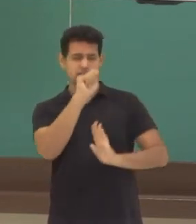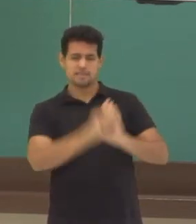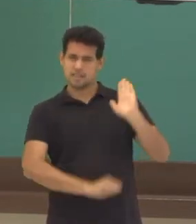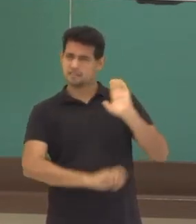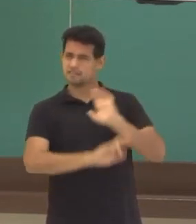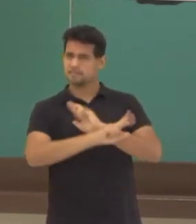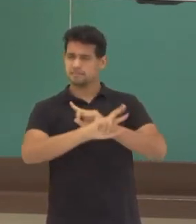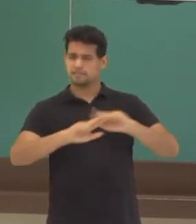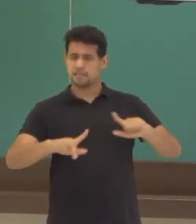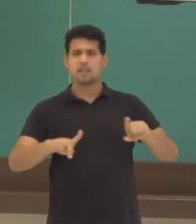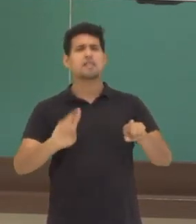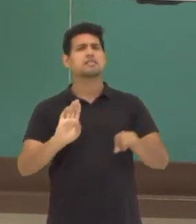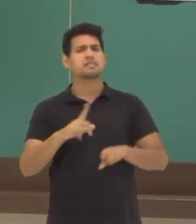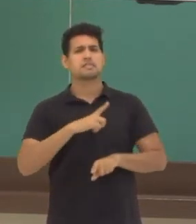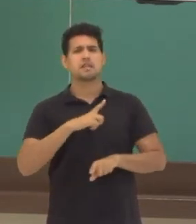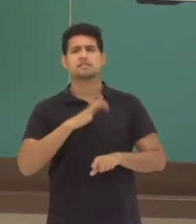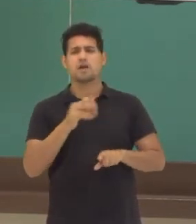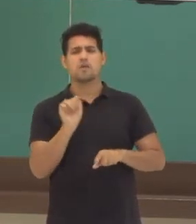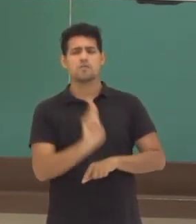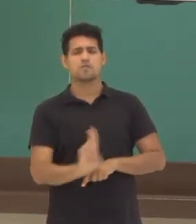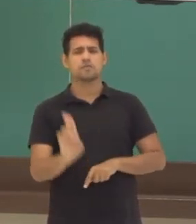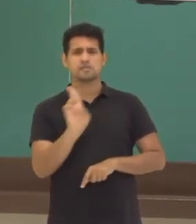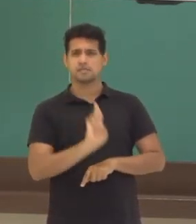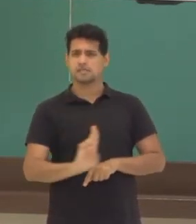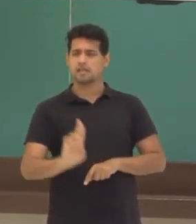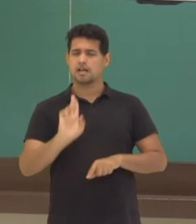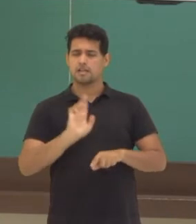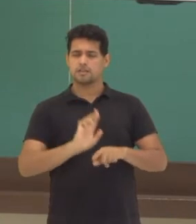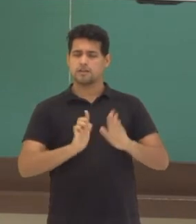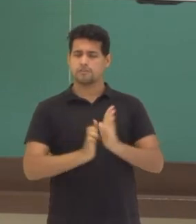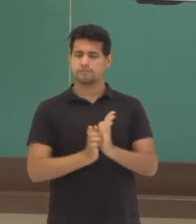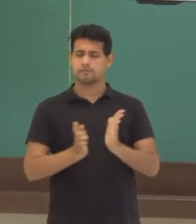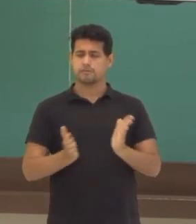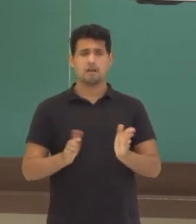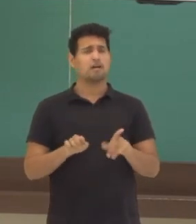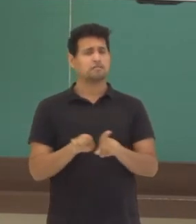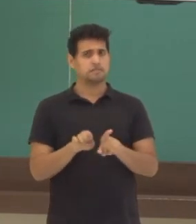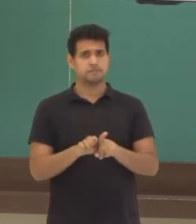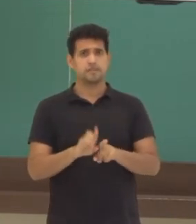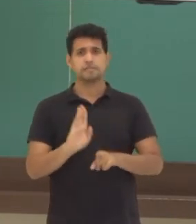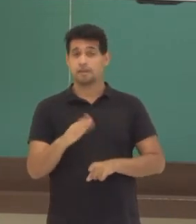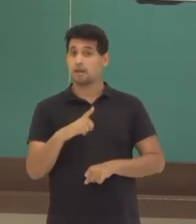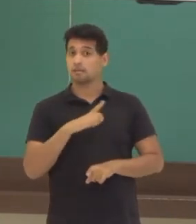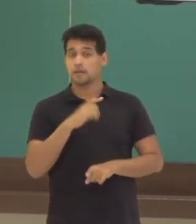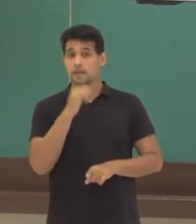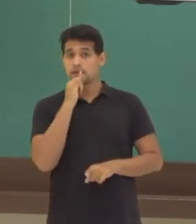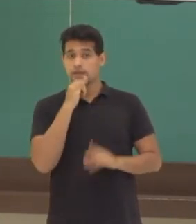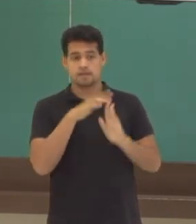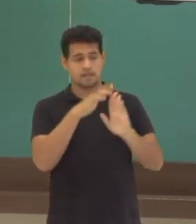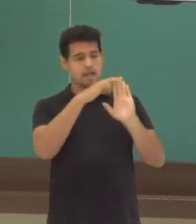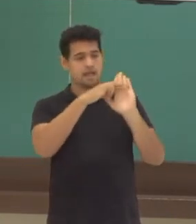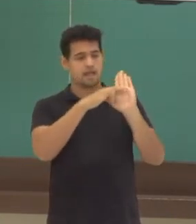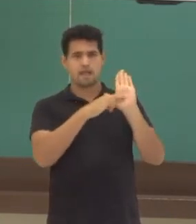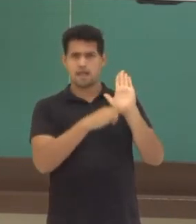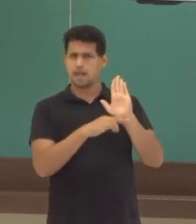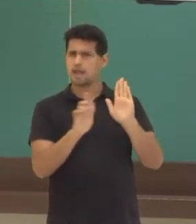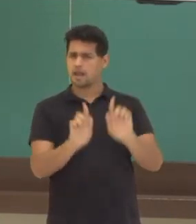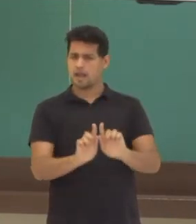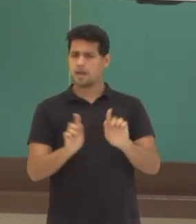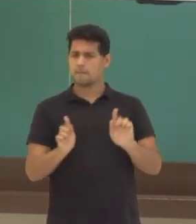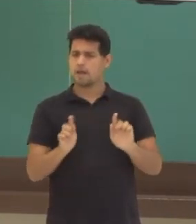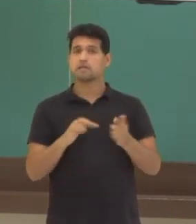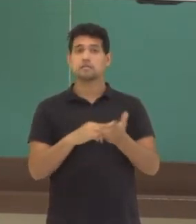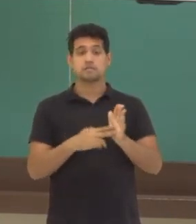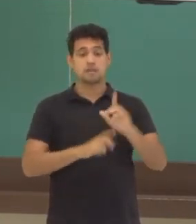literários, está sendo utilizada nos jornais, né? De acordo com as regras gramaticais. Então,